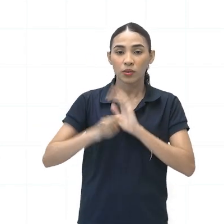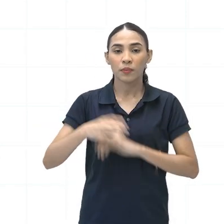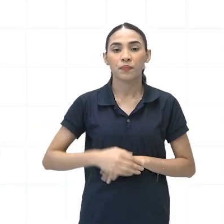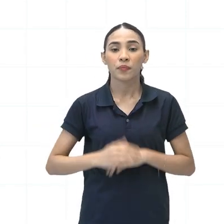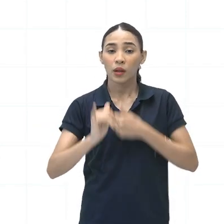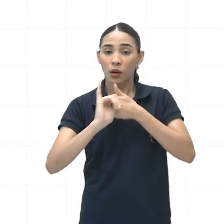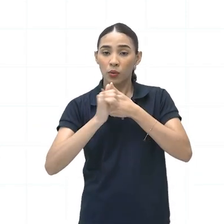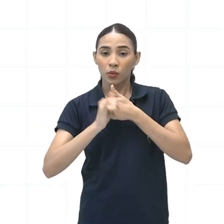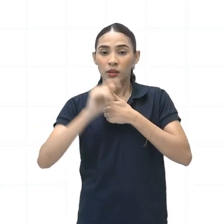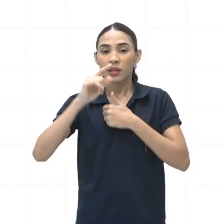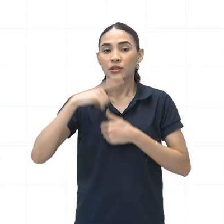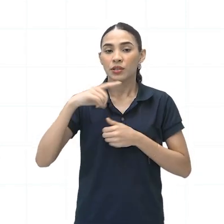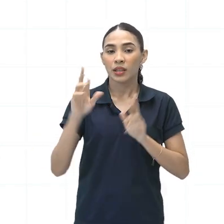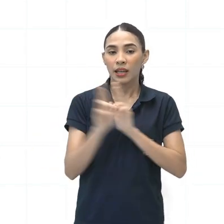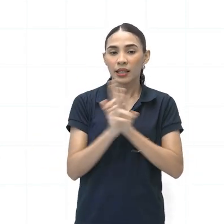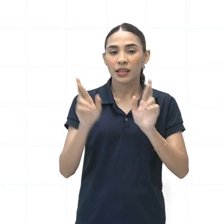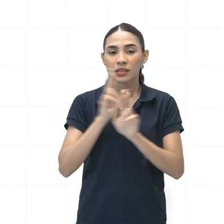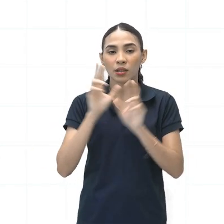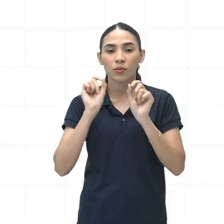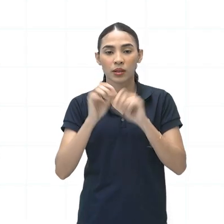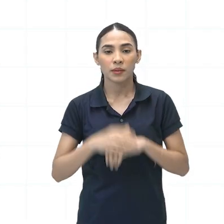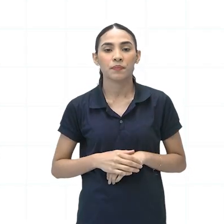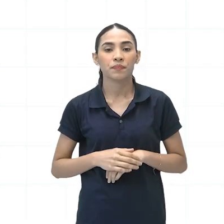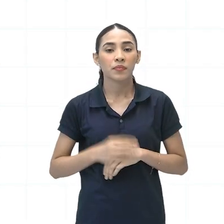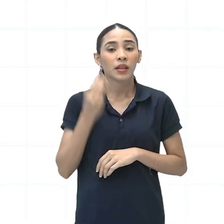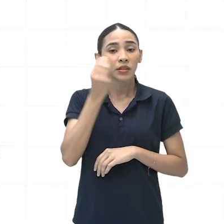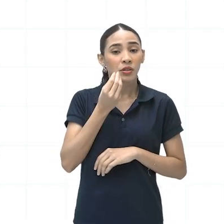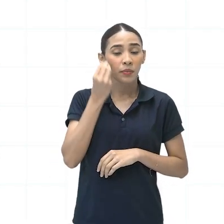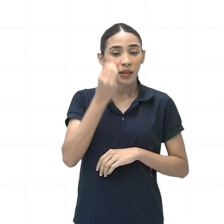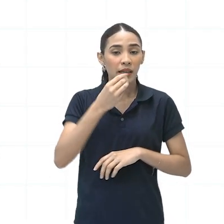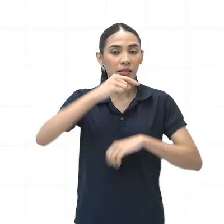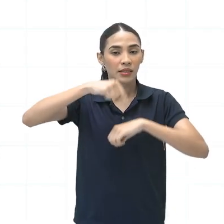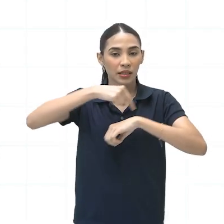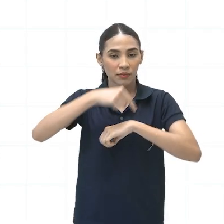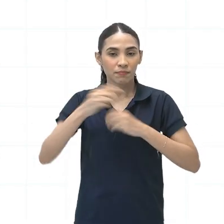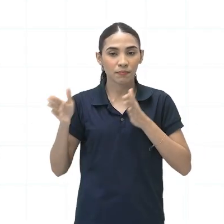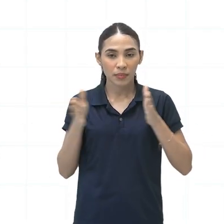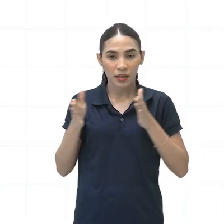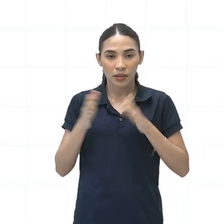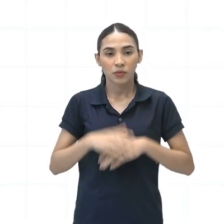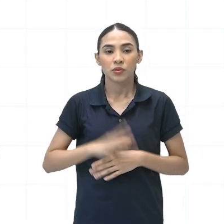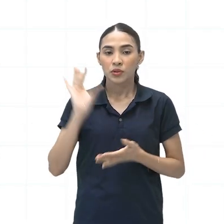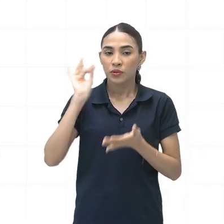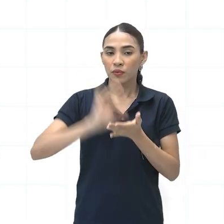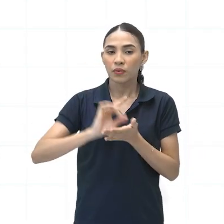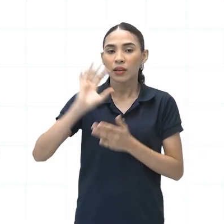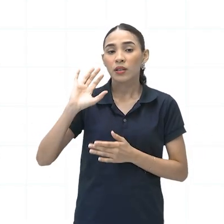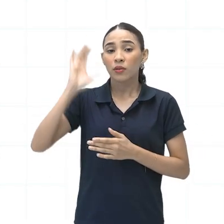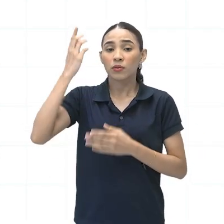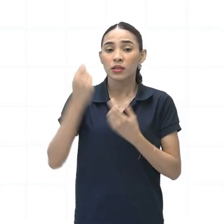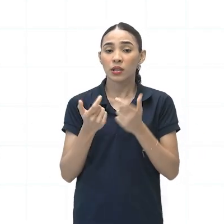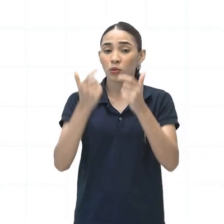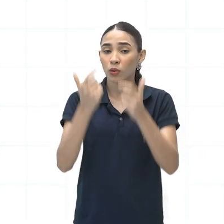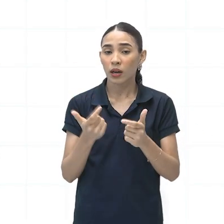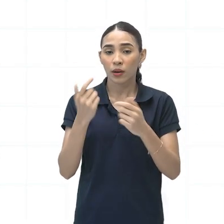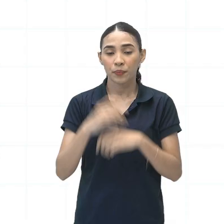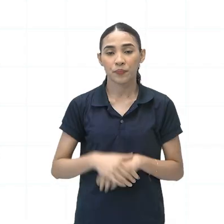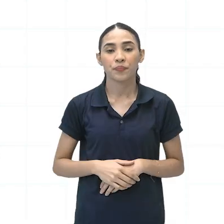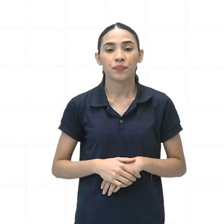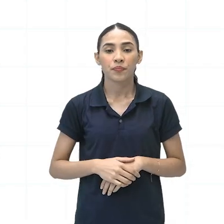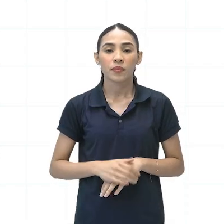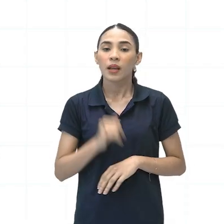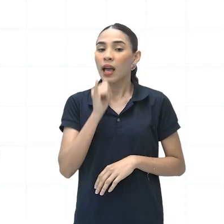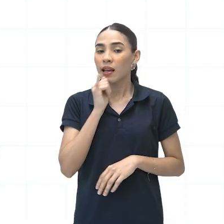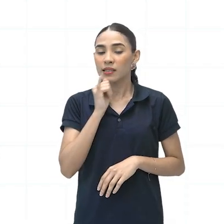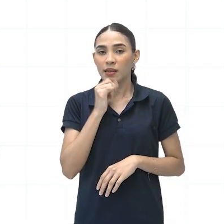crônica era relacionada a relatos cronológicos de fatos sucedidos em algum lugar, que foi, de fato,